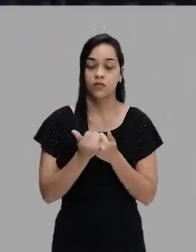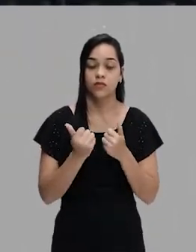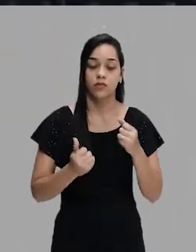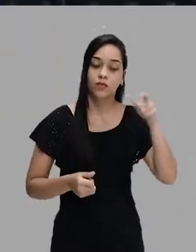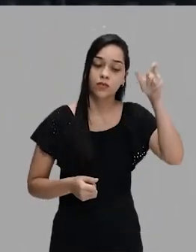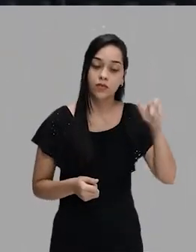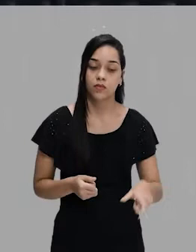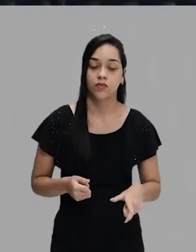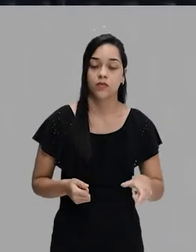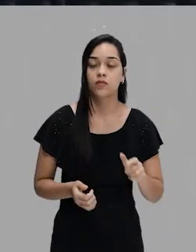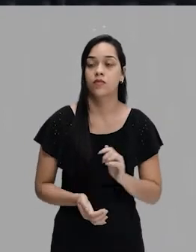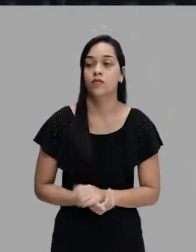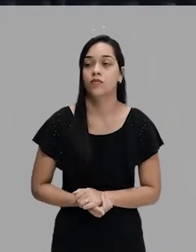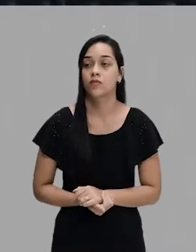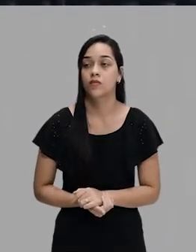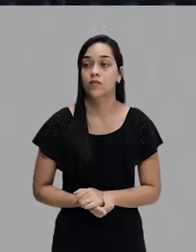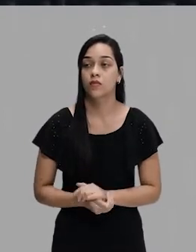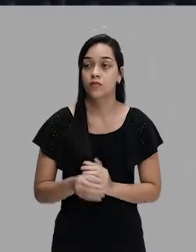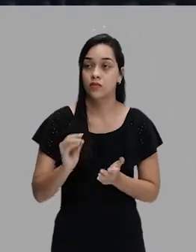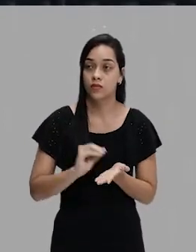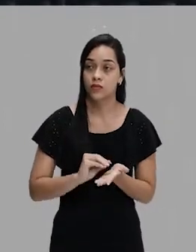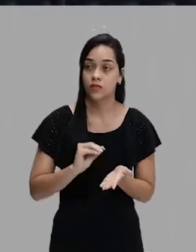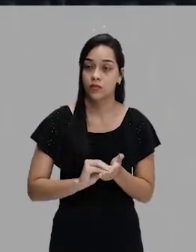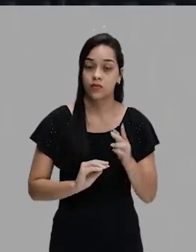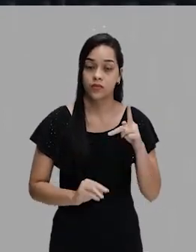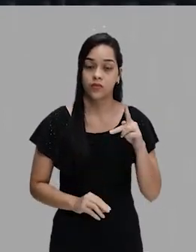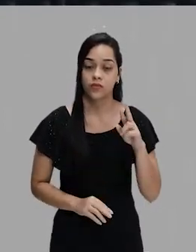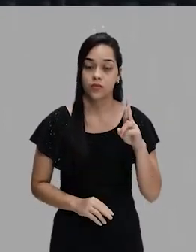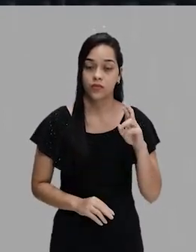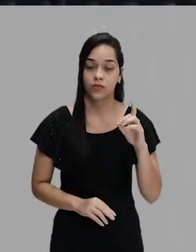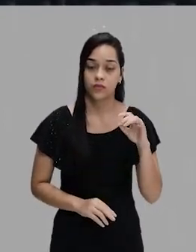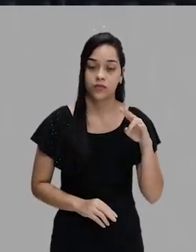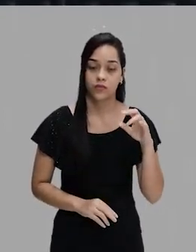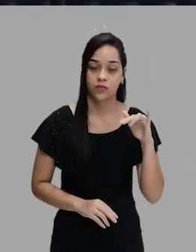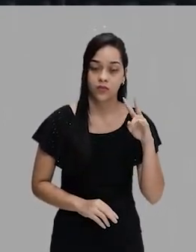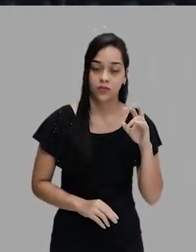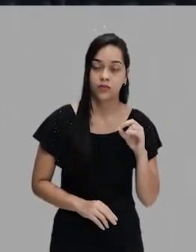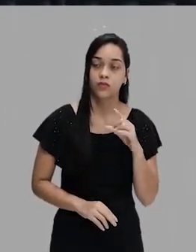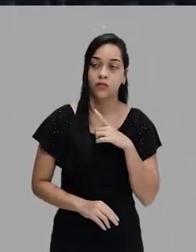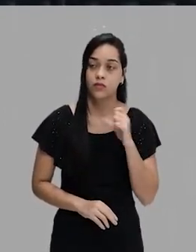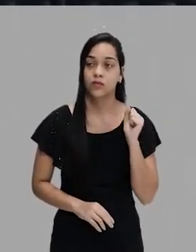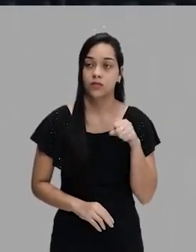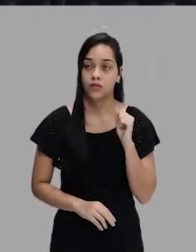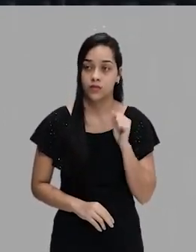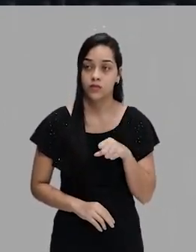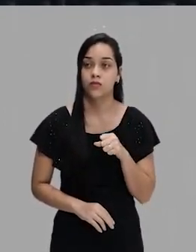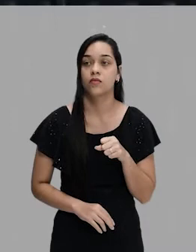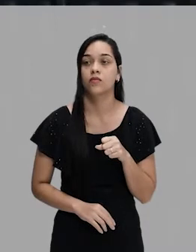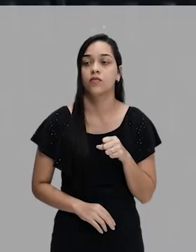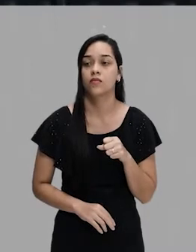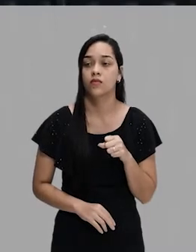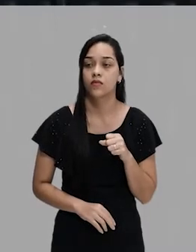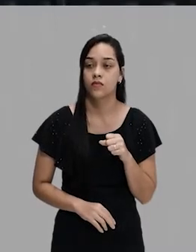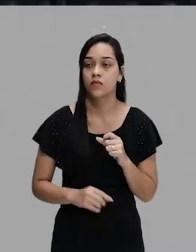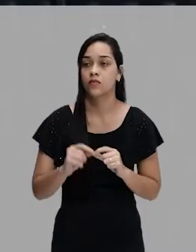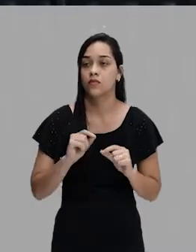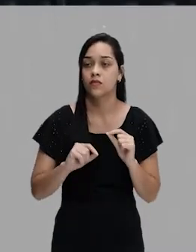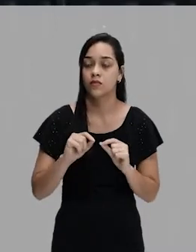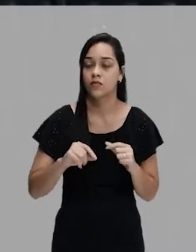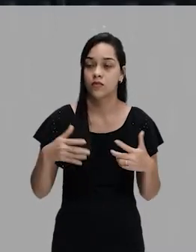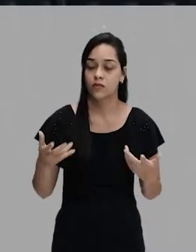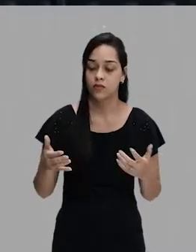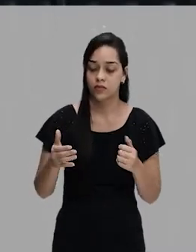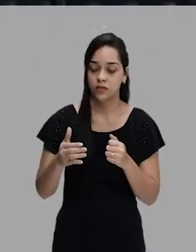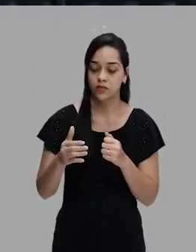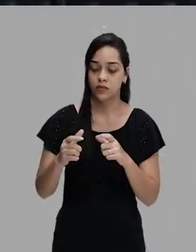subjetiva. E quando faltar o predicativo, eu vou ter que ter, né? Terá que haver na